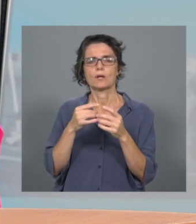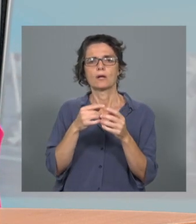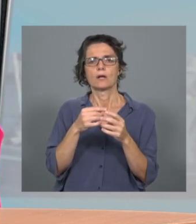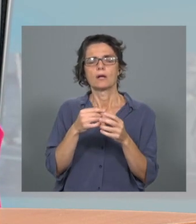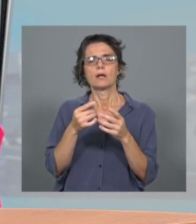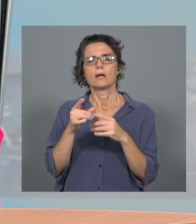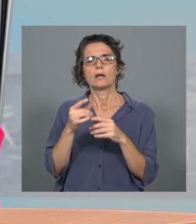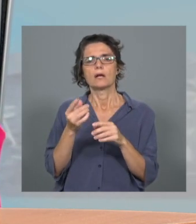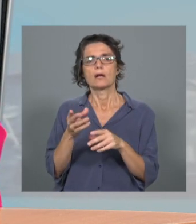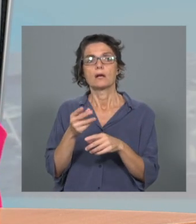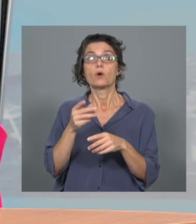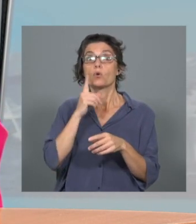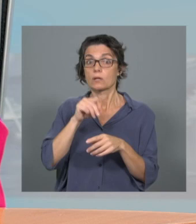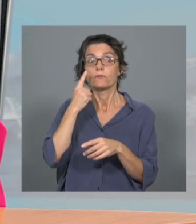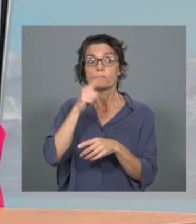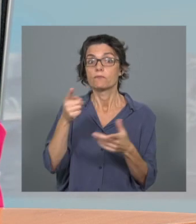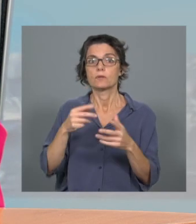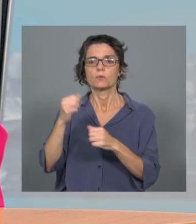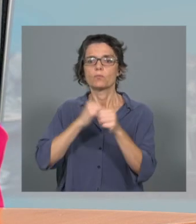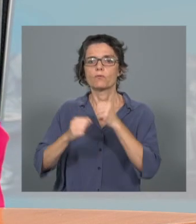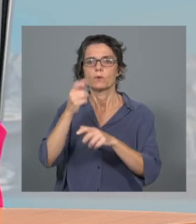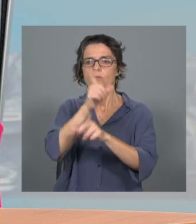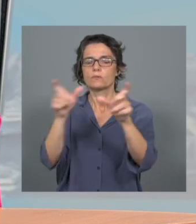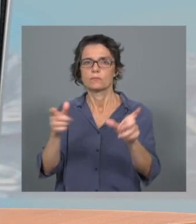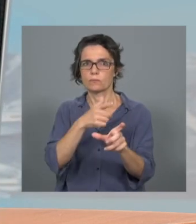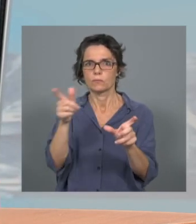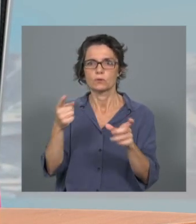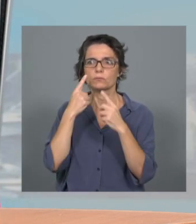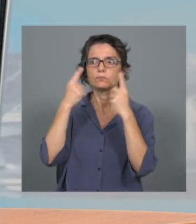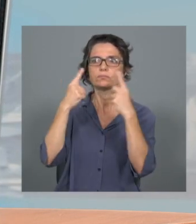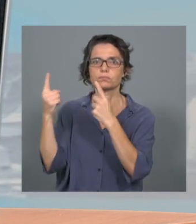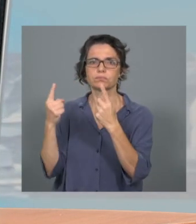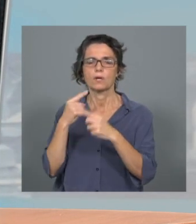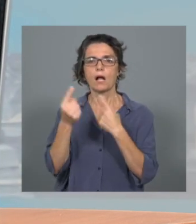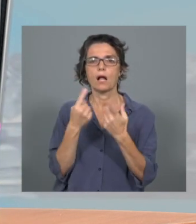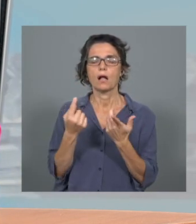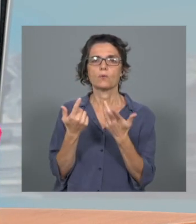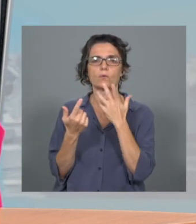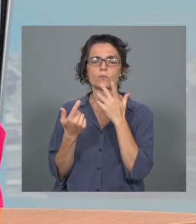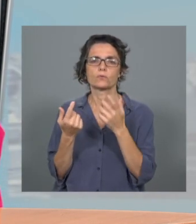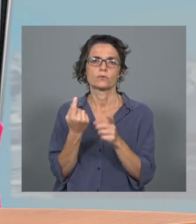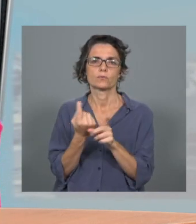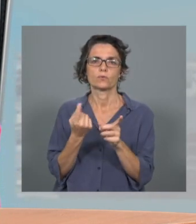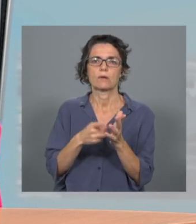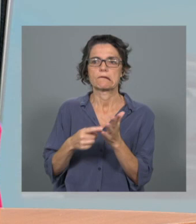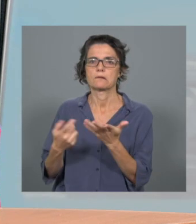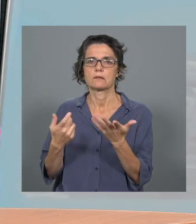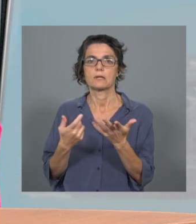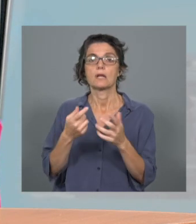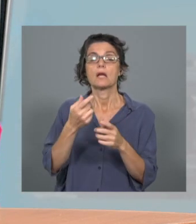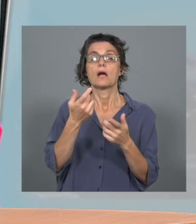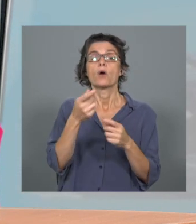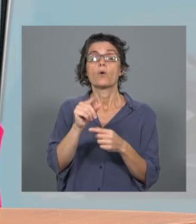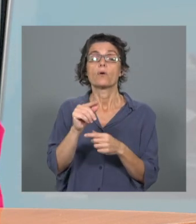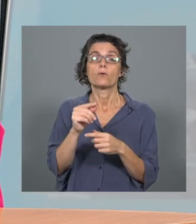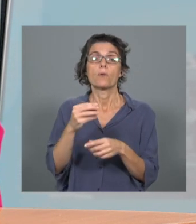movimentos de cidadãos, uns mais genuínos, outros mais por dissidências dentro dos partidos, mas ainda assim